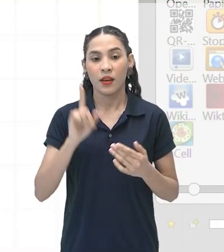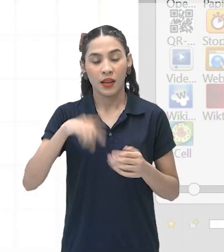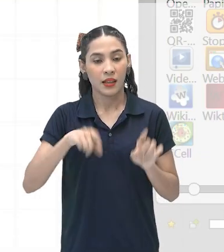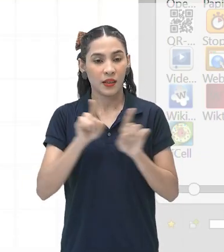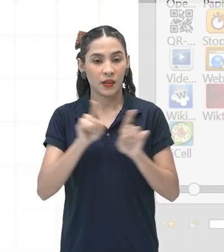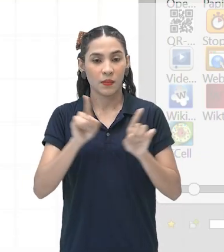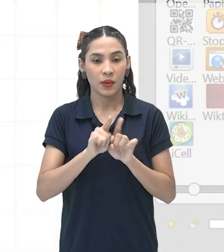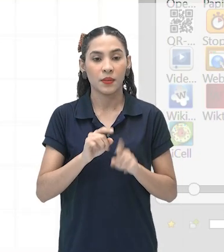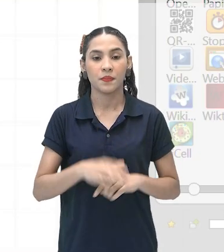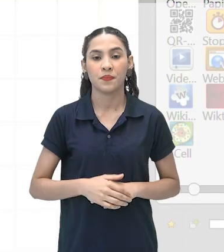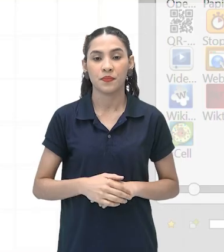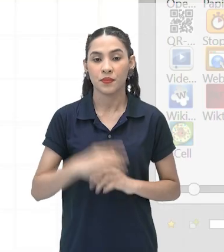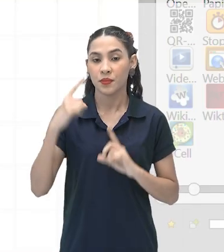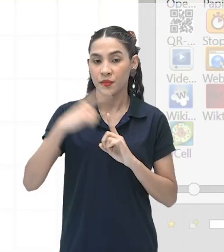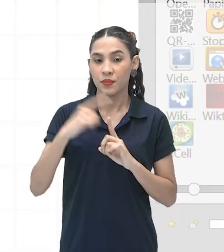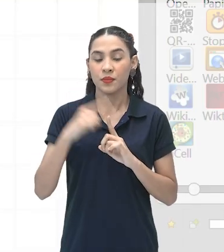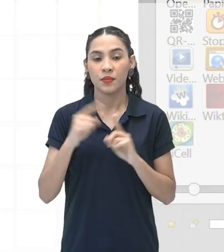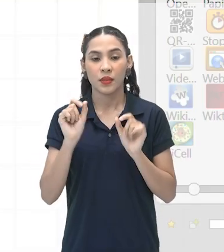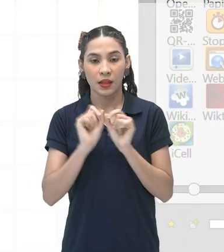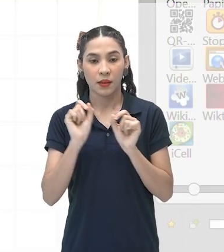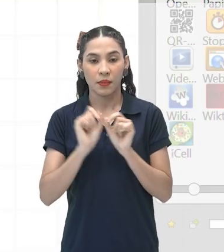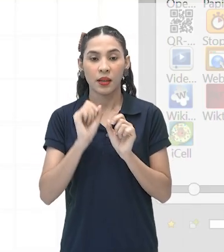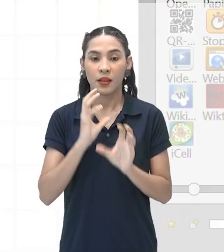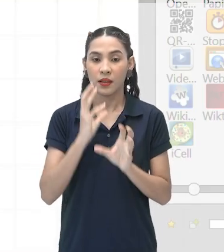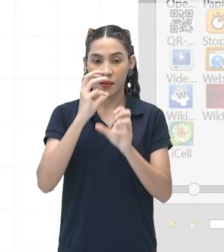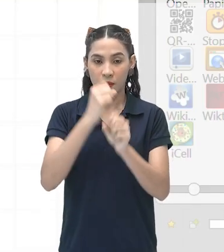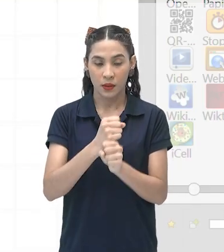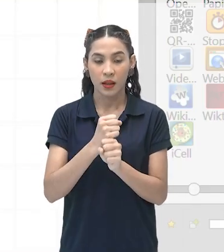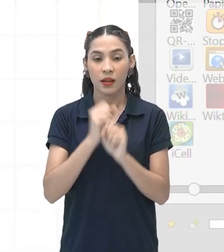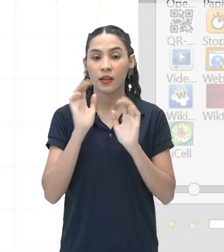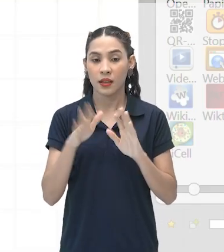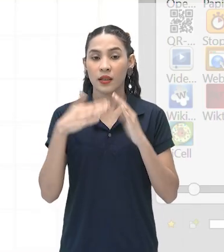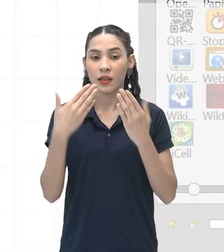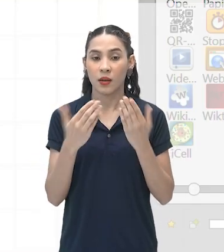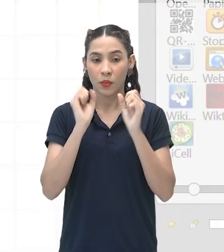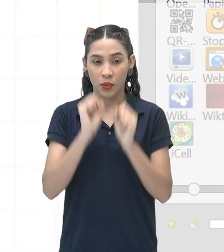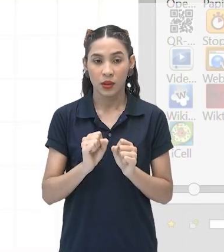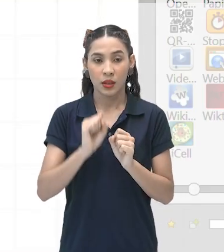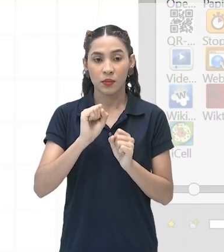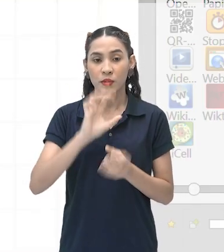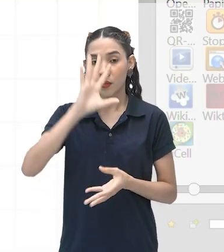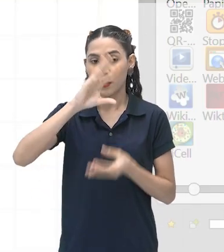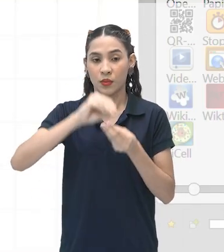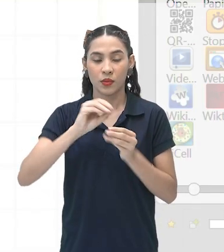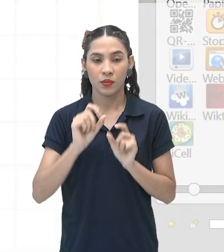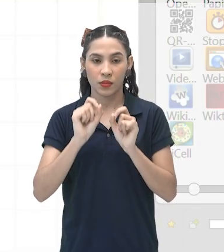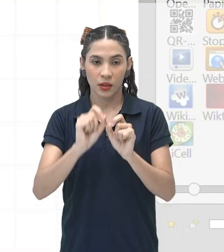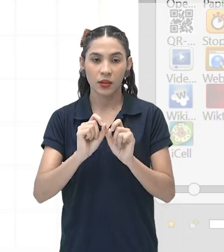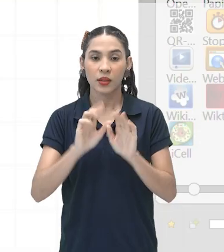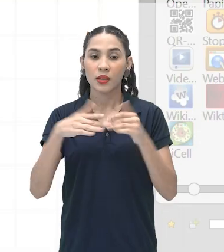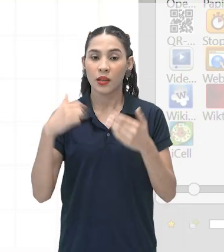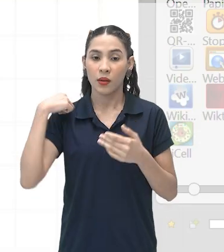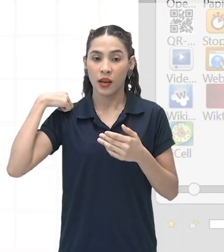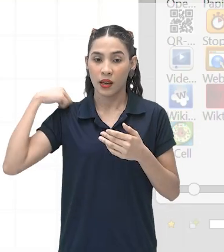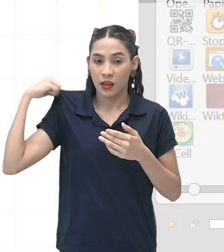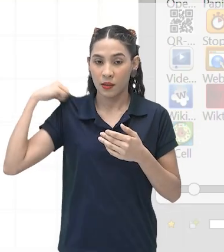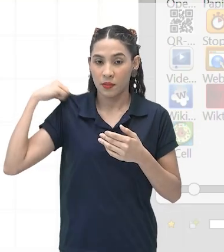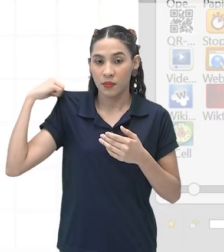Então, essa também é uma das formas de se calcular. Então, aqui nós podemos concluir que, portanto,